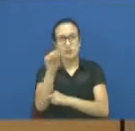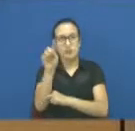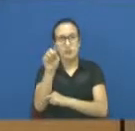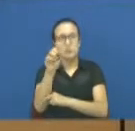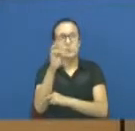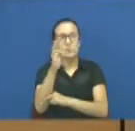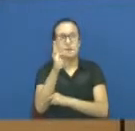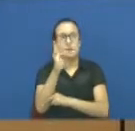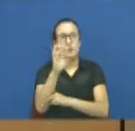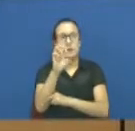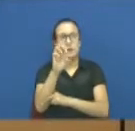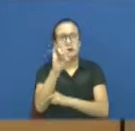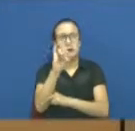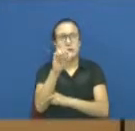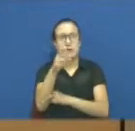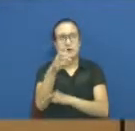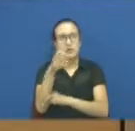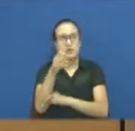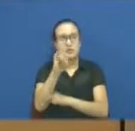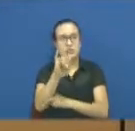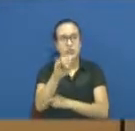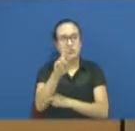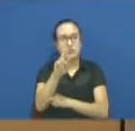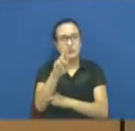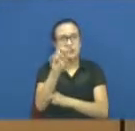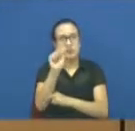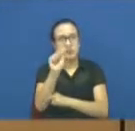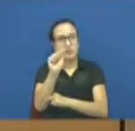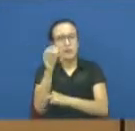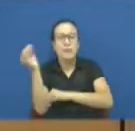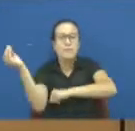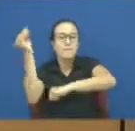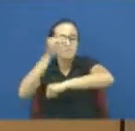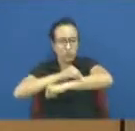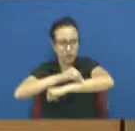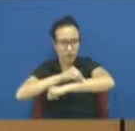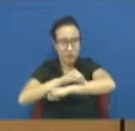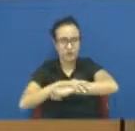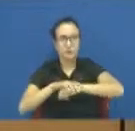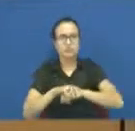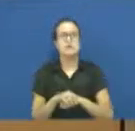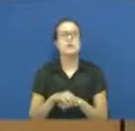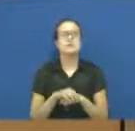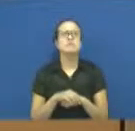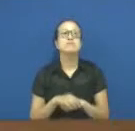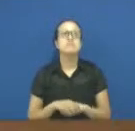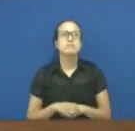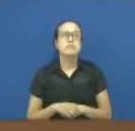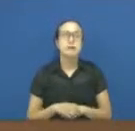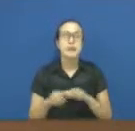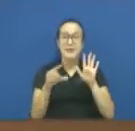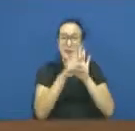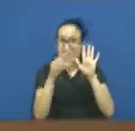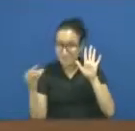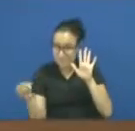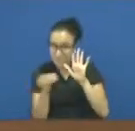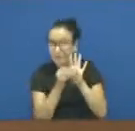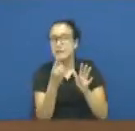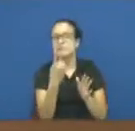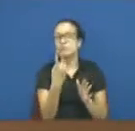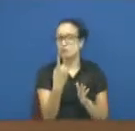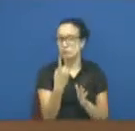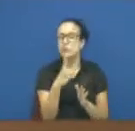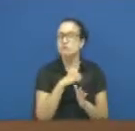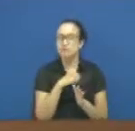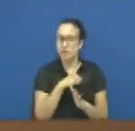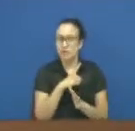17, localizada no residencial Royal Palm, município de Limeira. O projeto também contém uma emenda e os